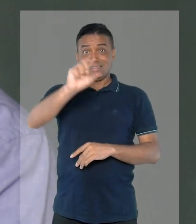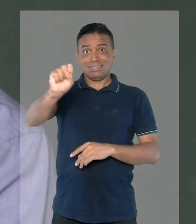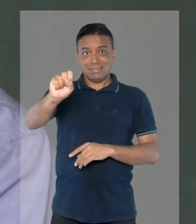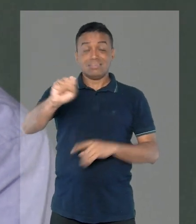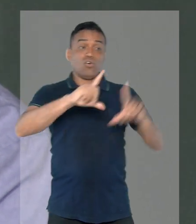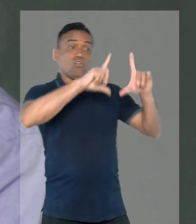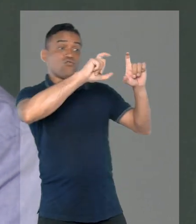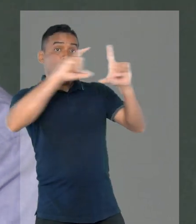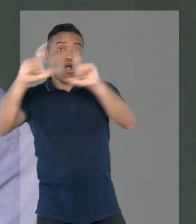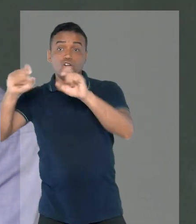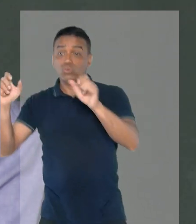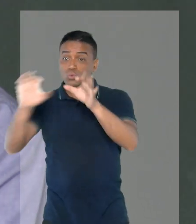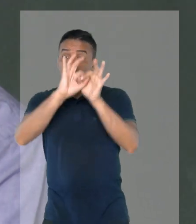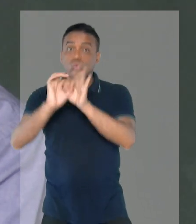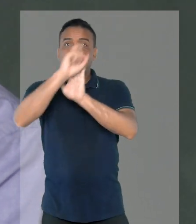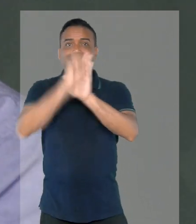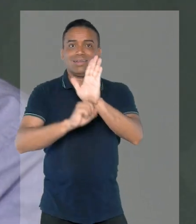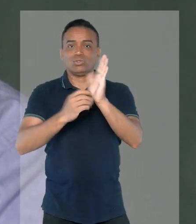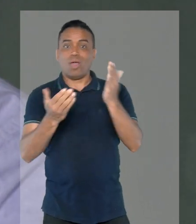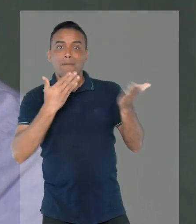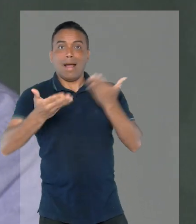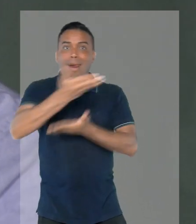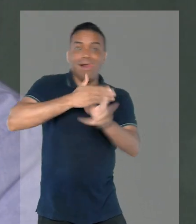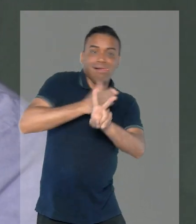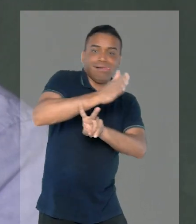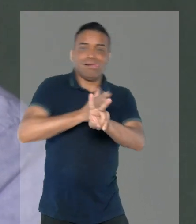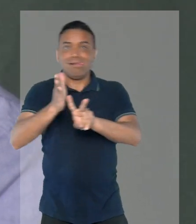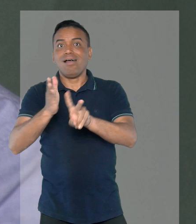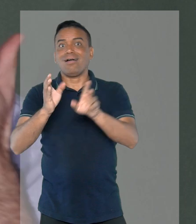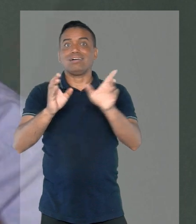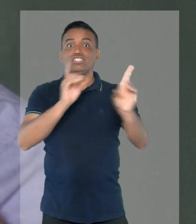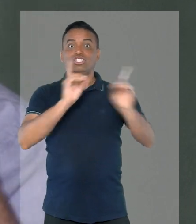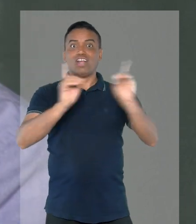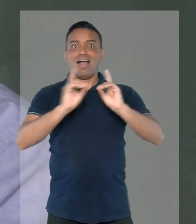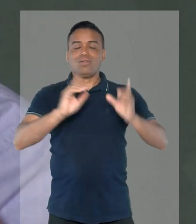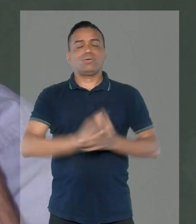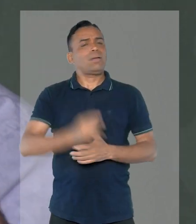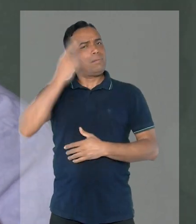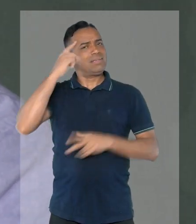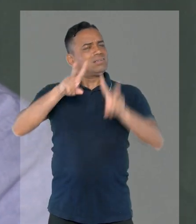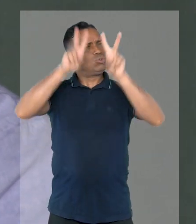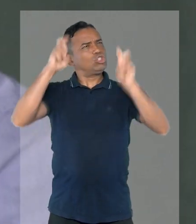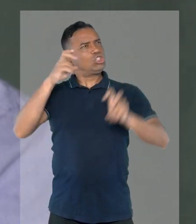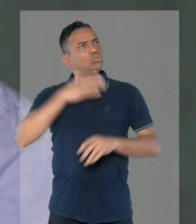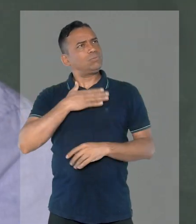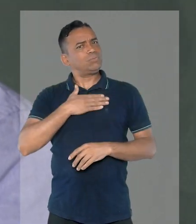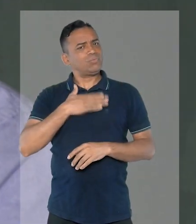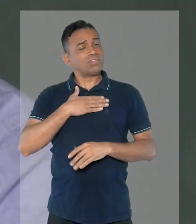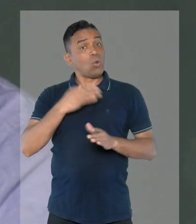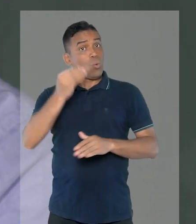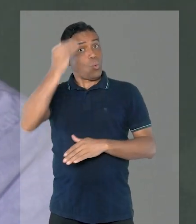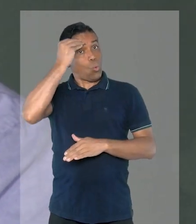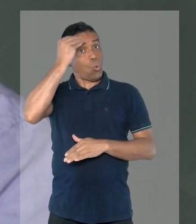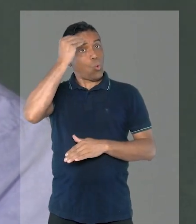é foto e texto ao mesmo tempo, assim, em diálogo, né? Então, quando eu fui pensando lá o título, a culpa